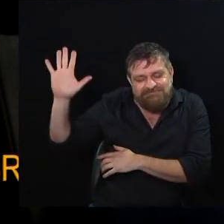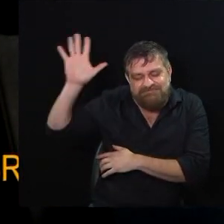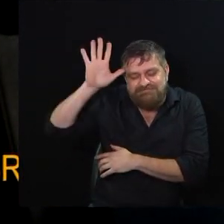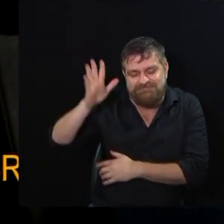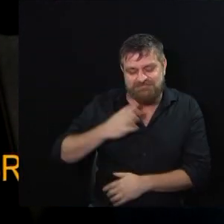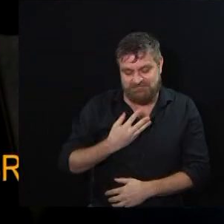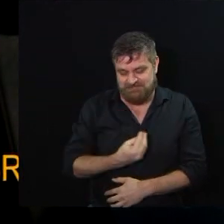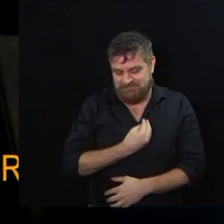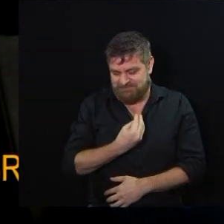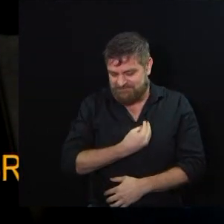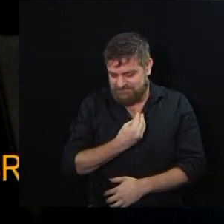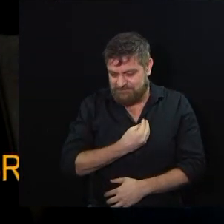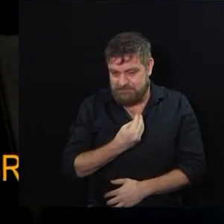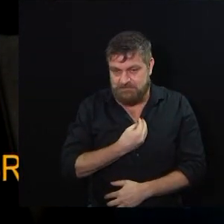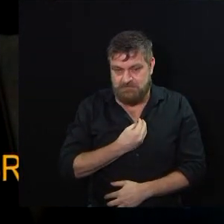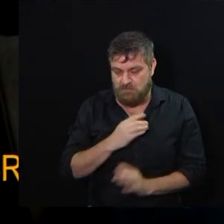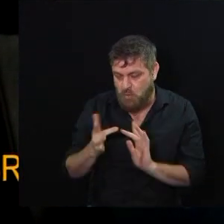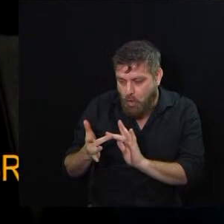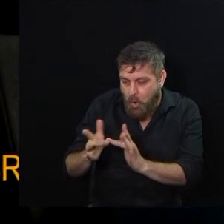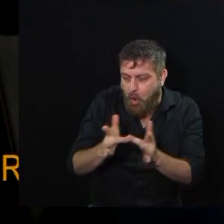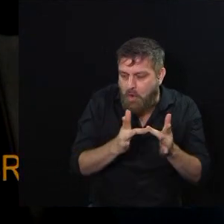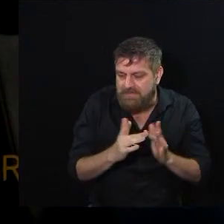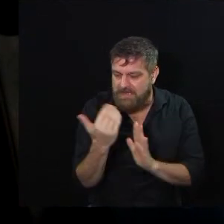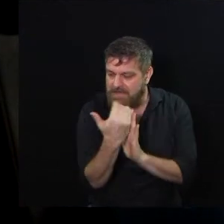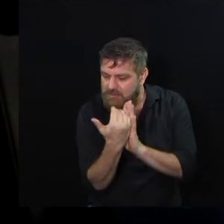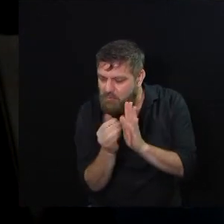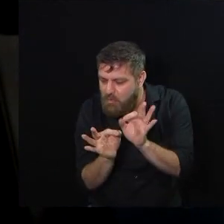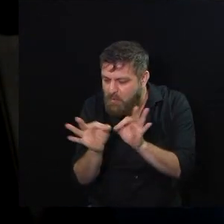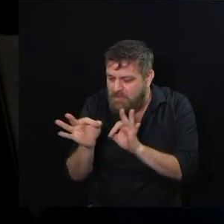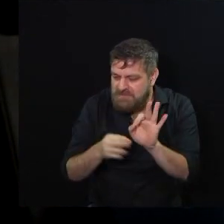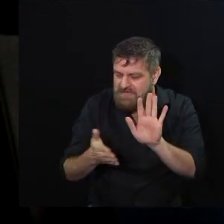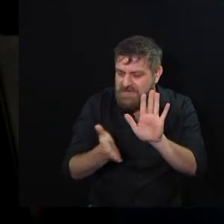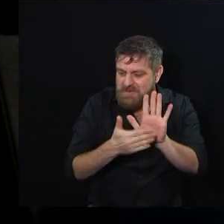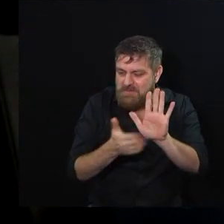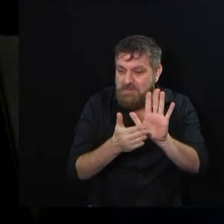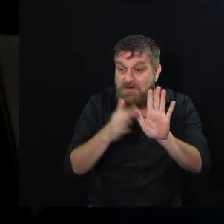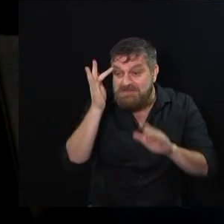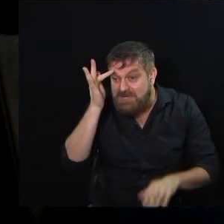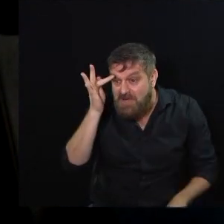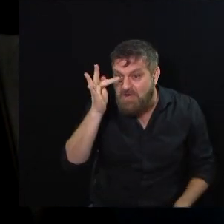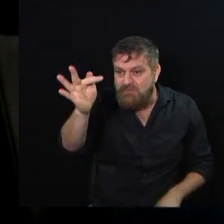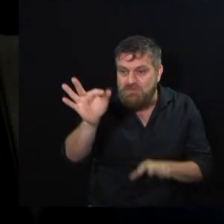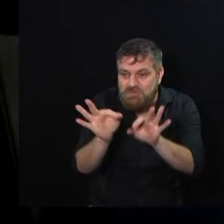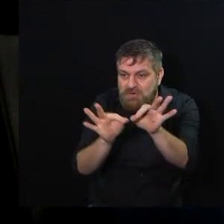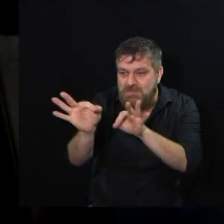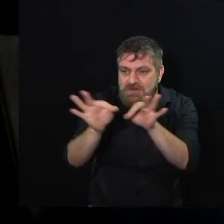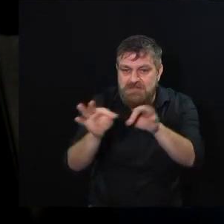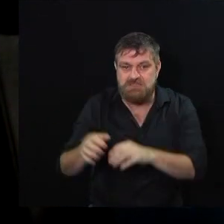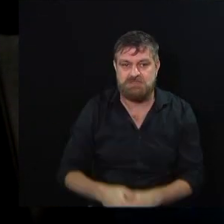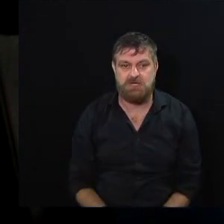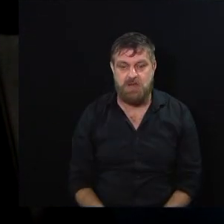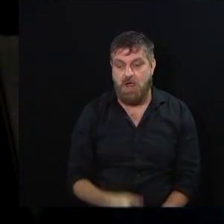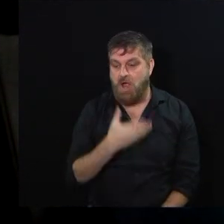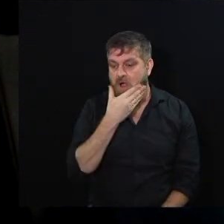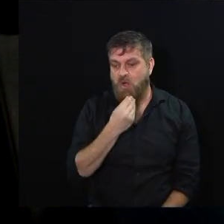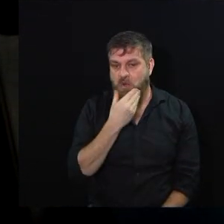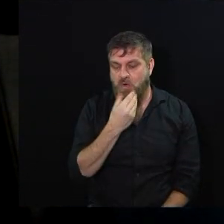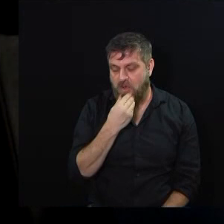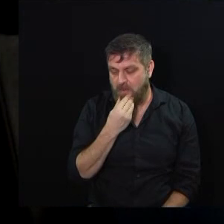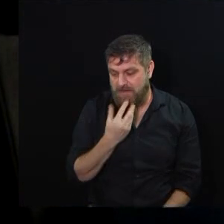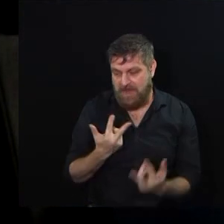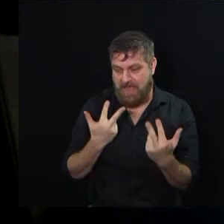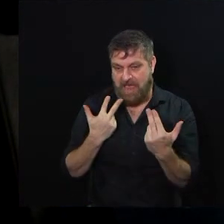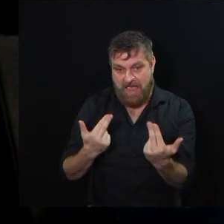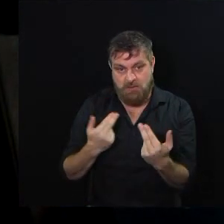com diferentes projetos e planejando o futuro. E como dizem que o homem é do tamanho do rastro que ele deixa no mundo, ainda